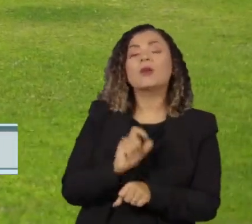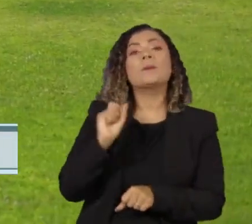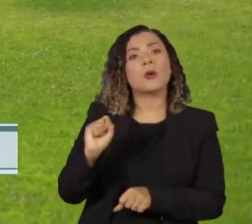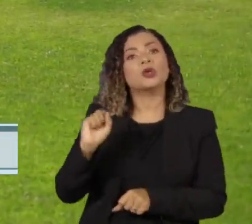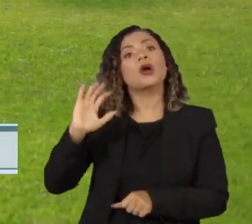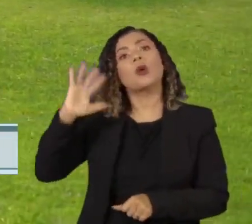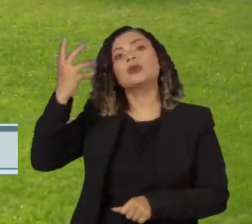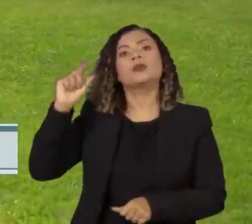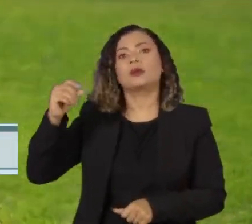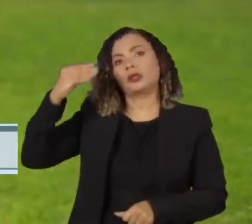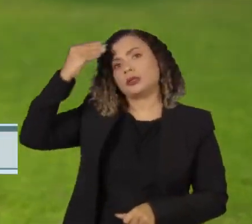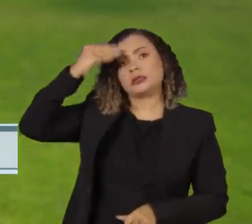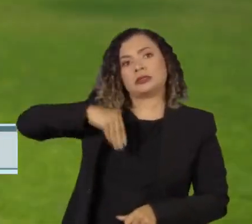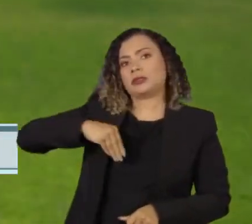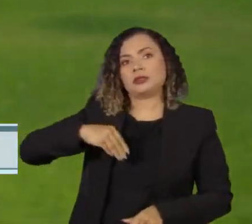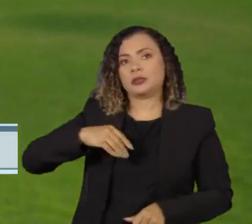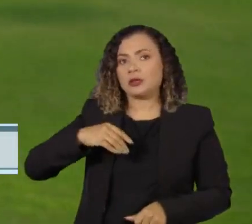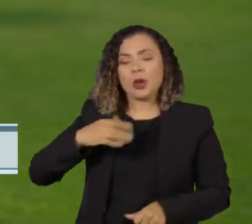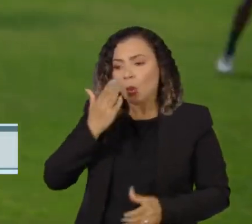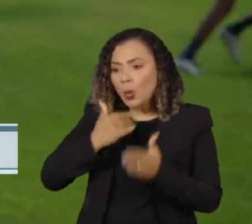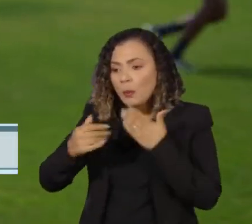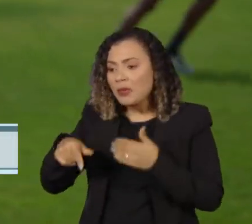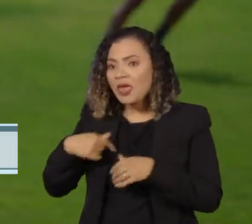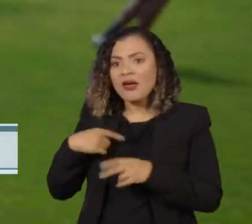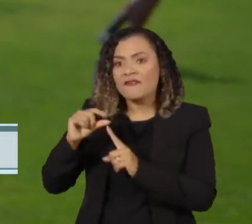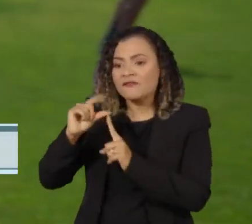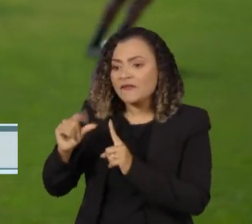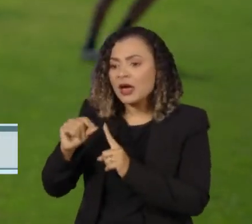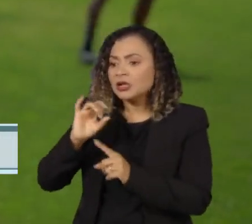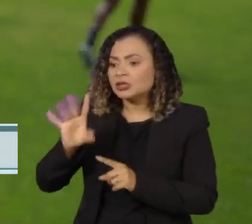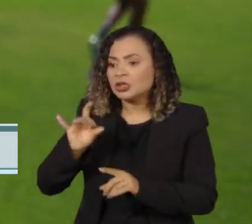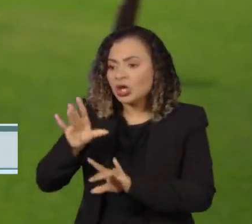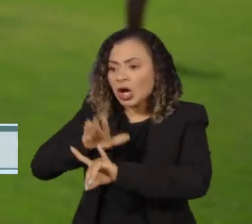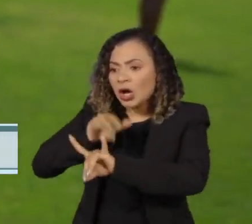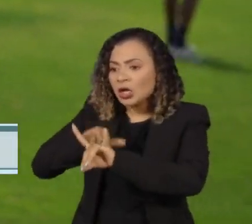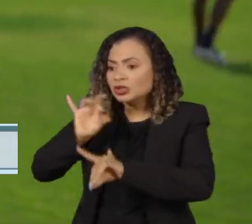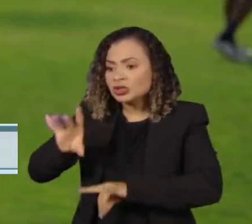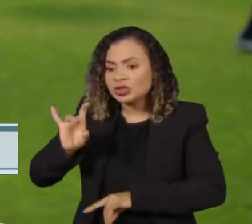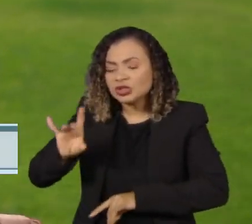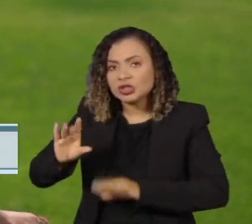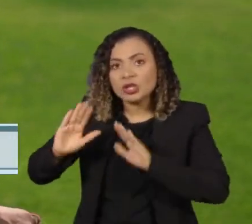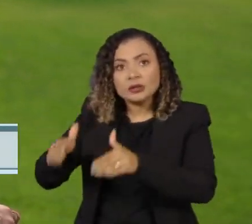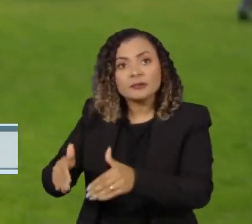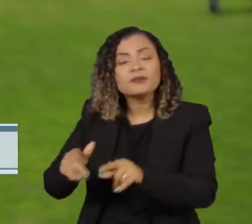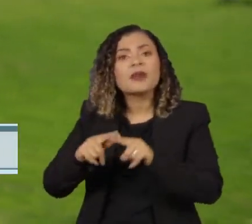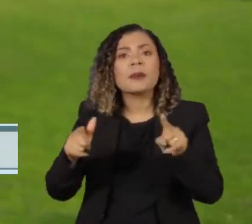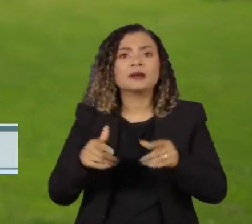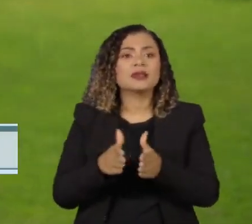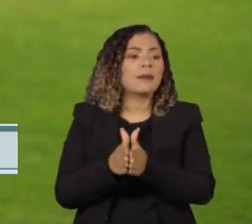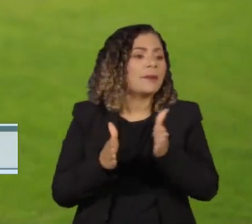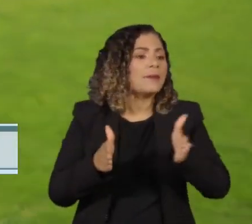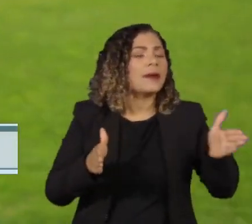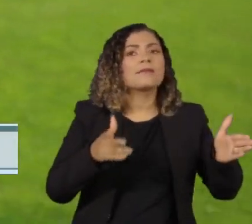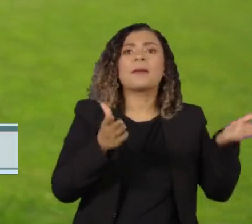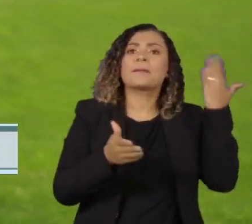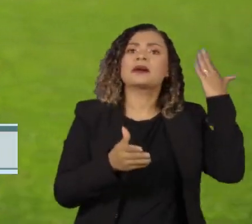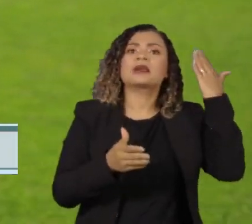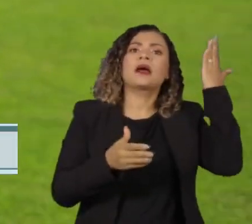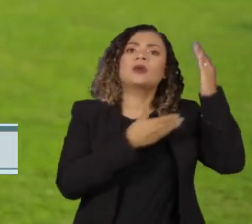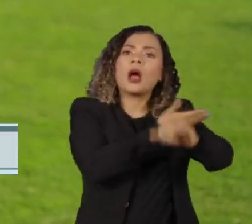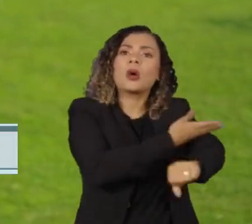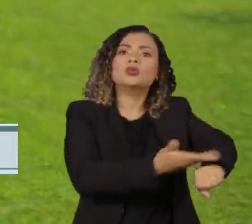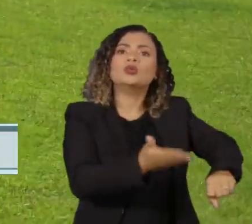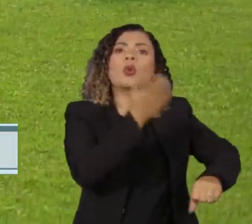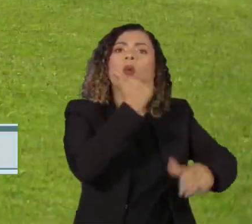a desistência de você manter uma dieta desse tipo, já que você abdicou de uma vez só de uma série de alimentos que compunham a sua dieta e que